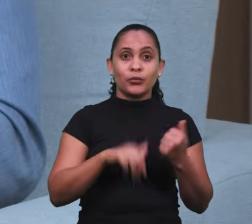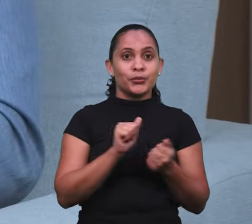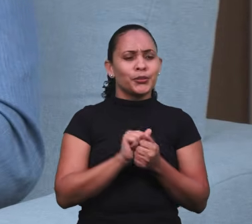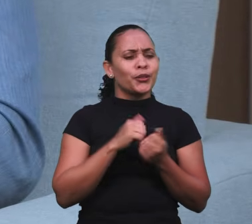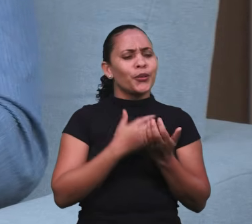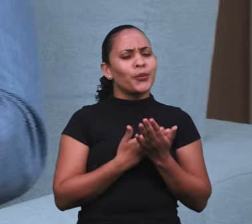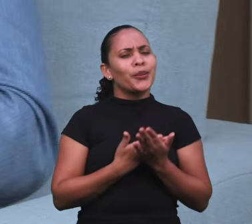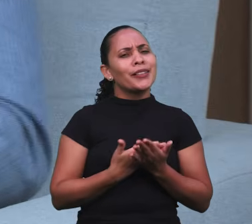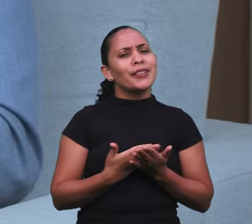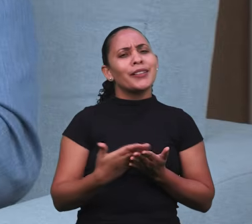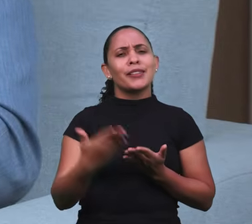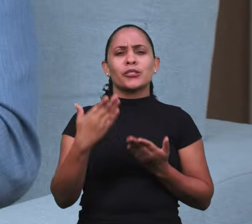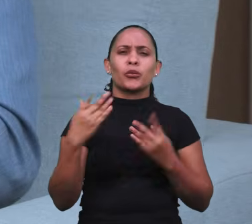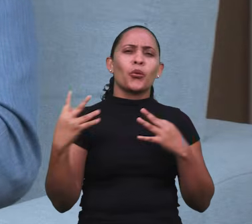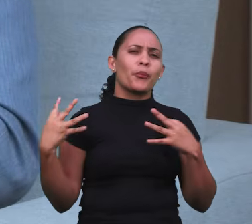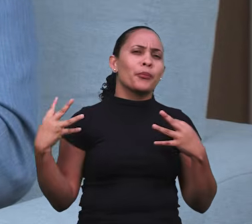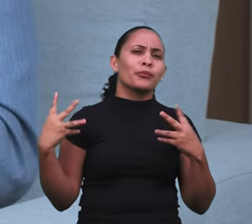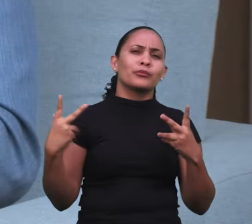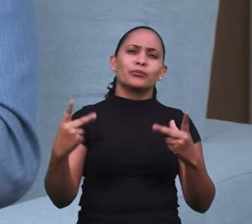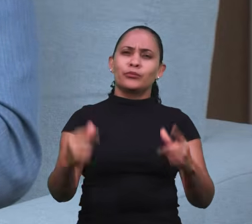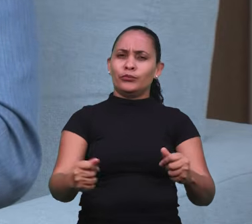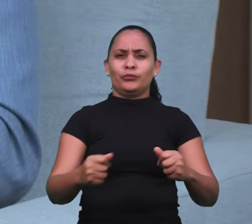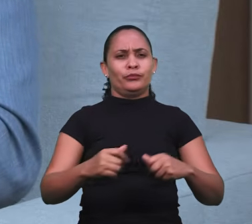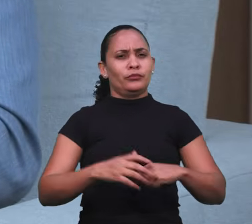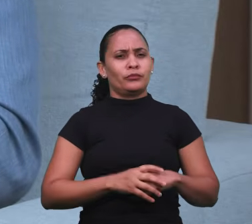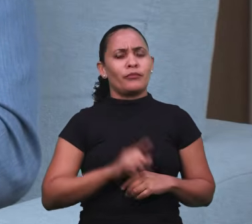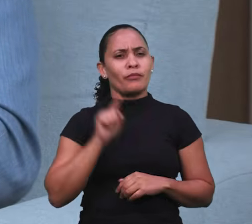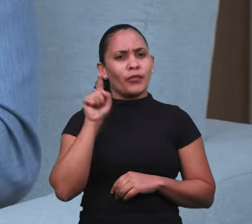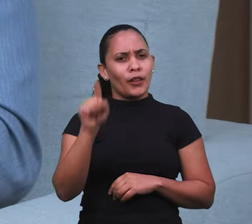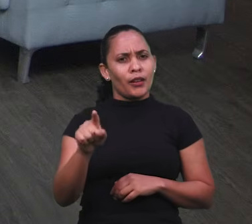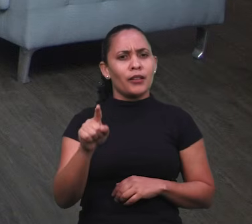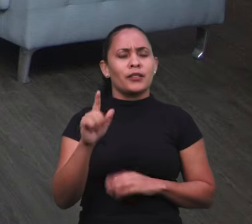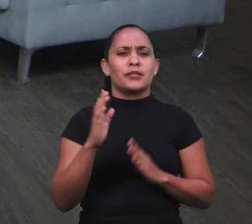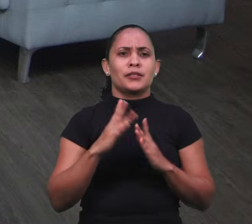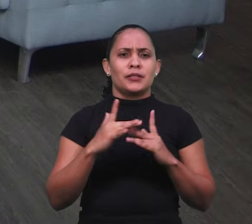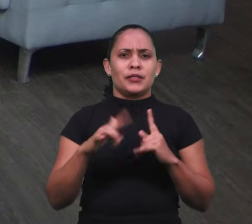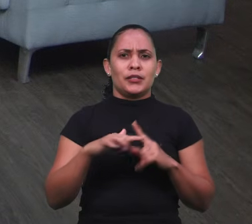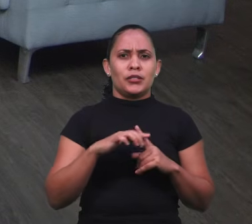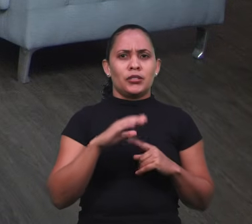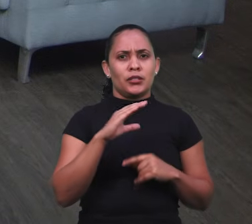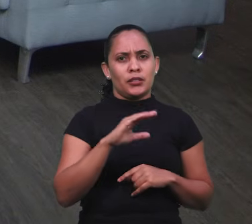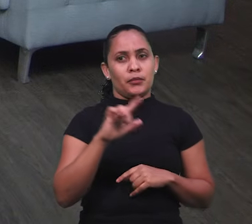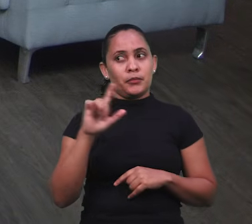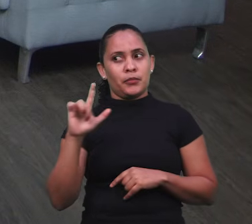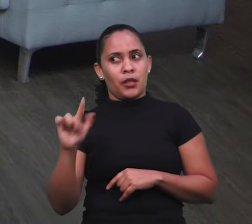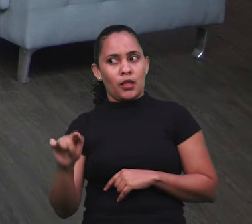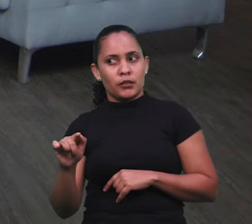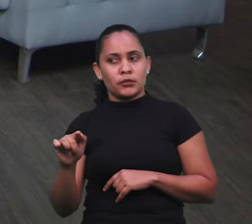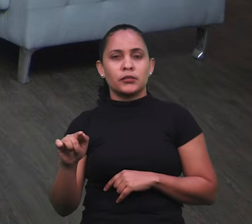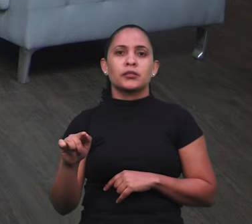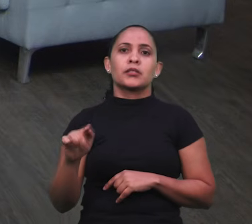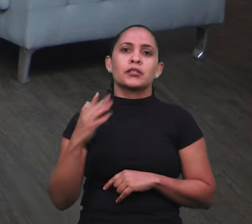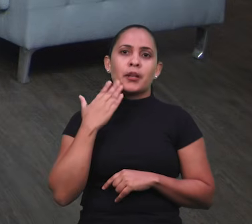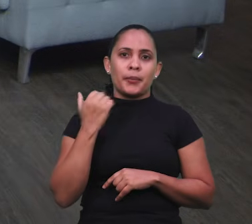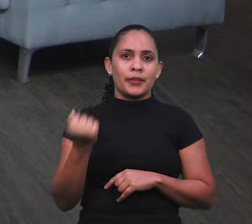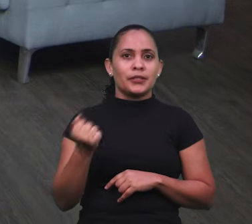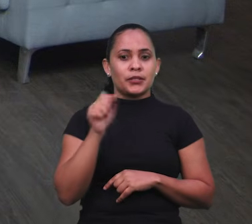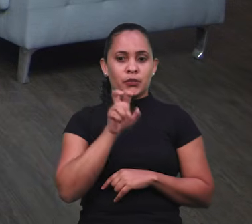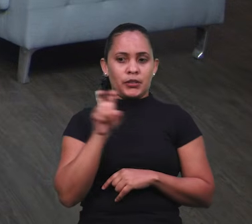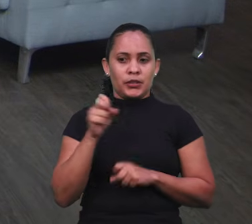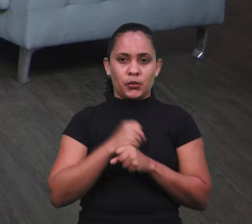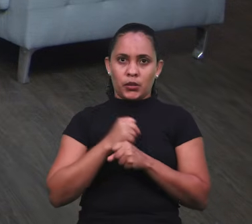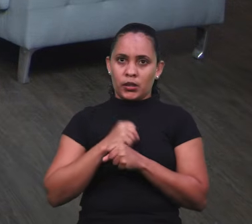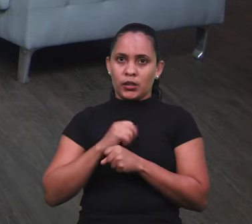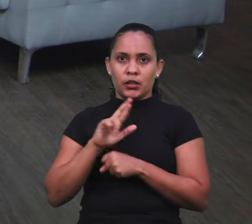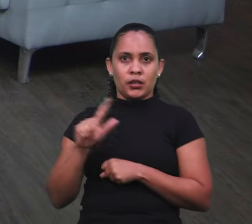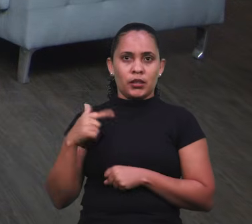não é isso mesmo, pastor Edson? Ela foi participante lá do início, de quando começou, né? Na igreja de Campo Grande 5, não quer dizer que a igreja